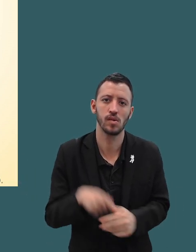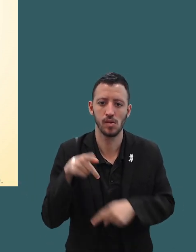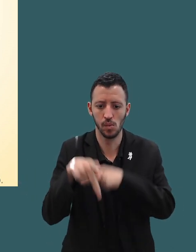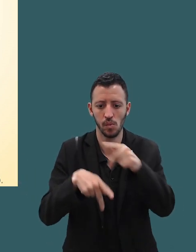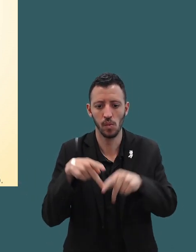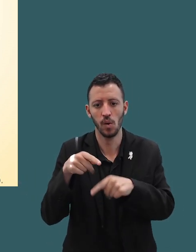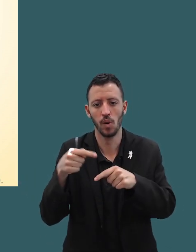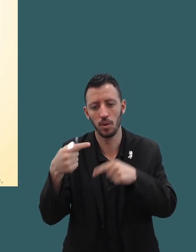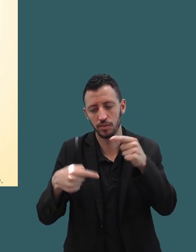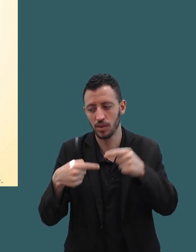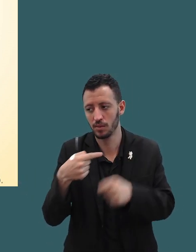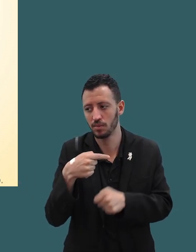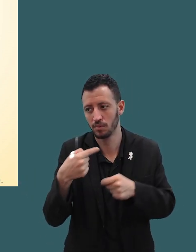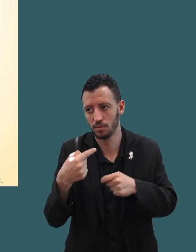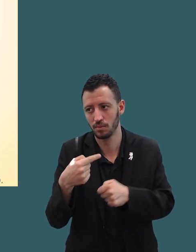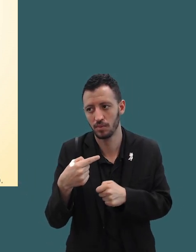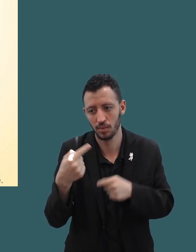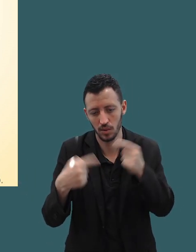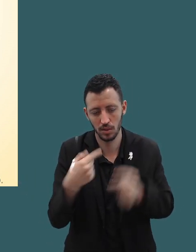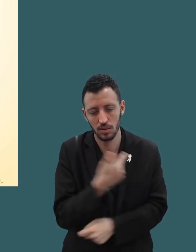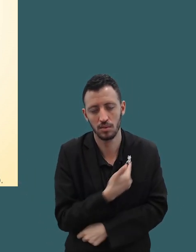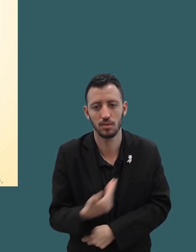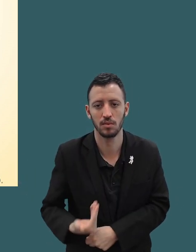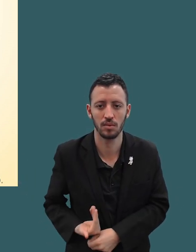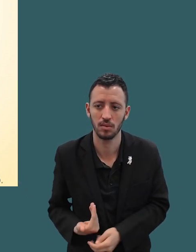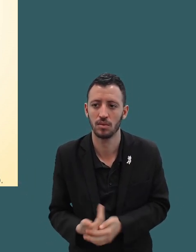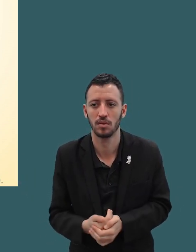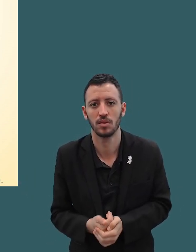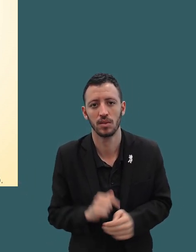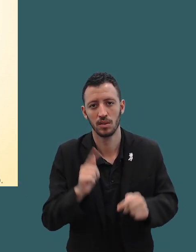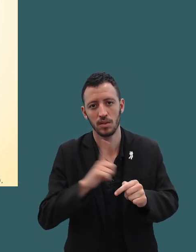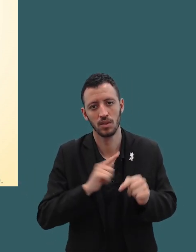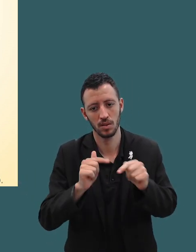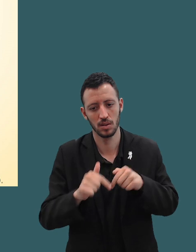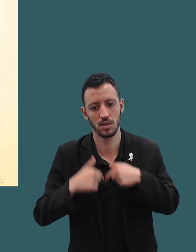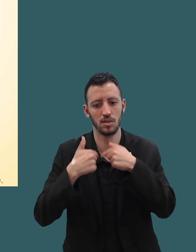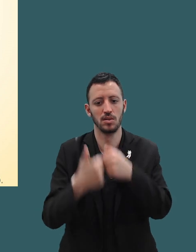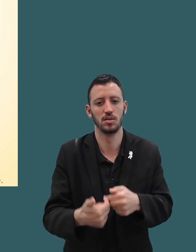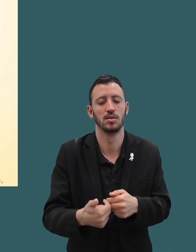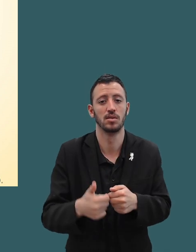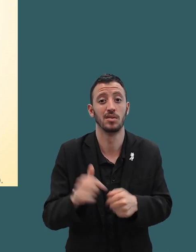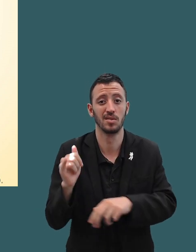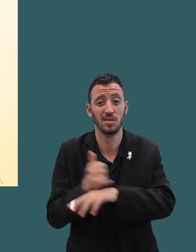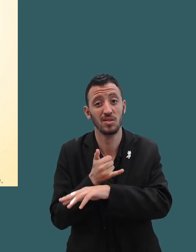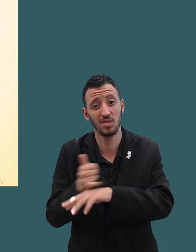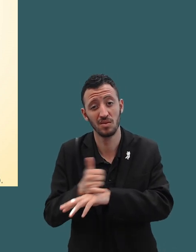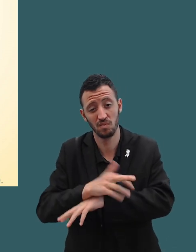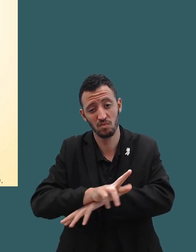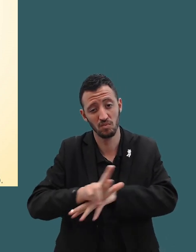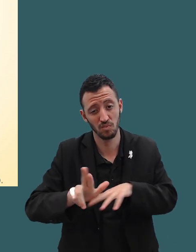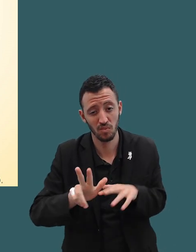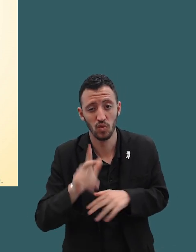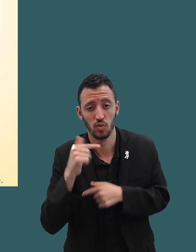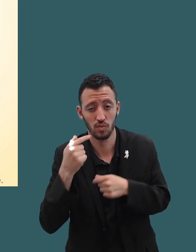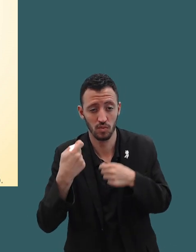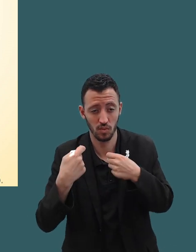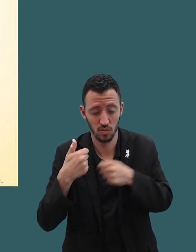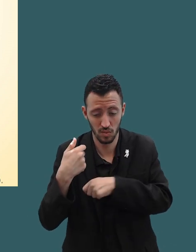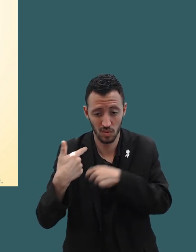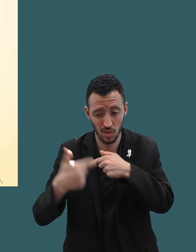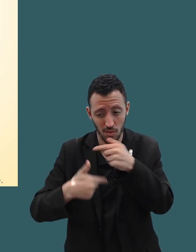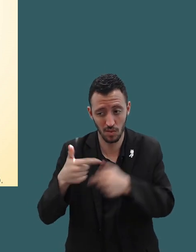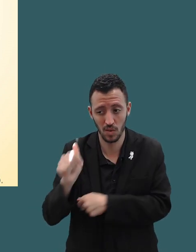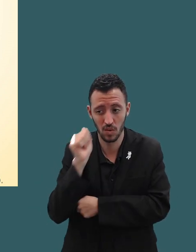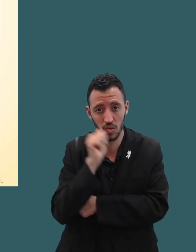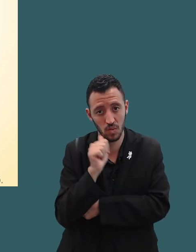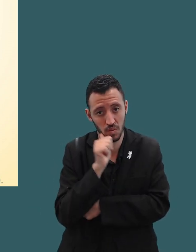da política pública. Por isso, a gente tem uma ação estratégica de diversidade para pensar esse trabalho com as